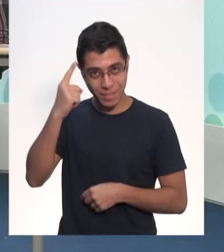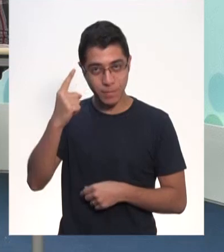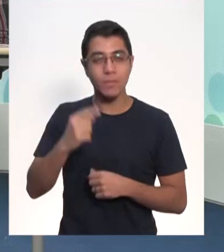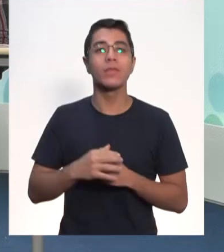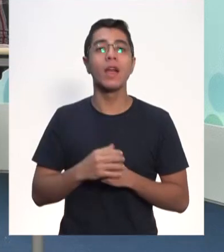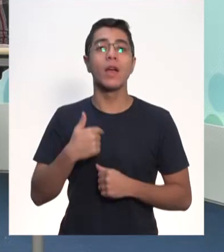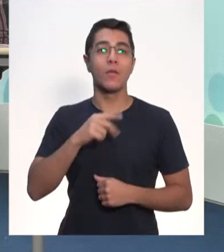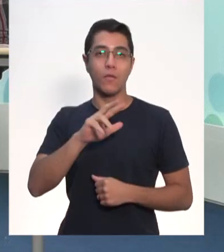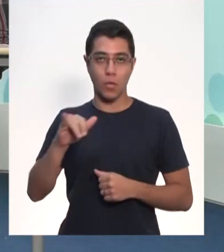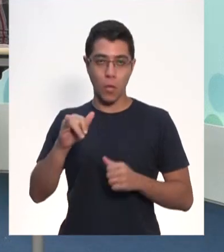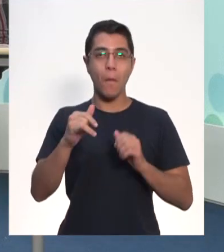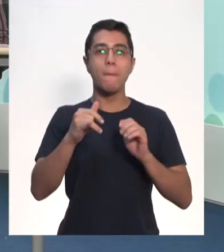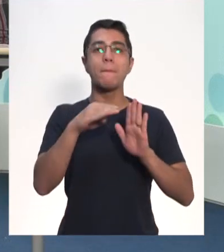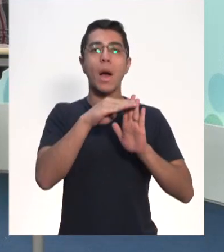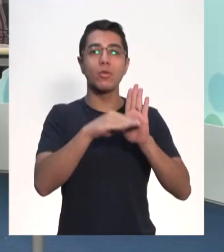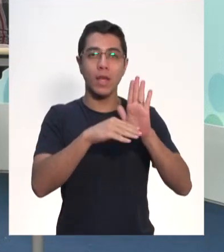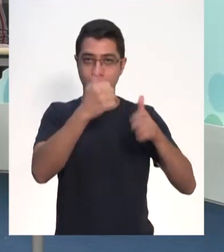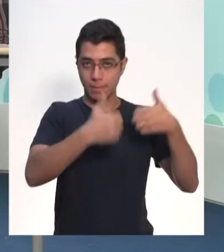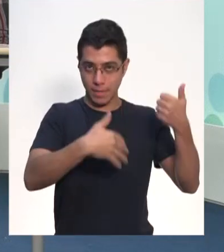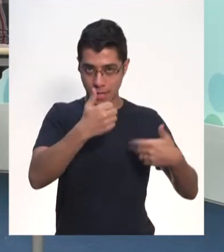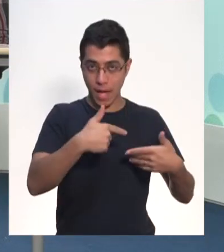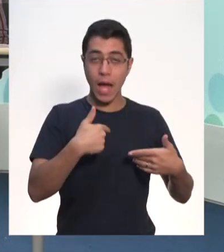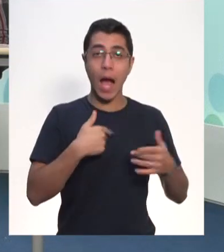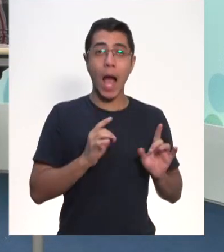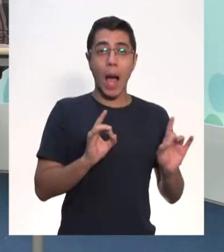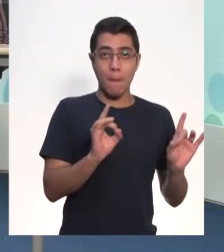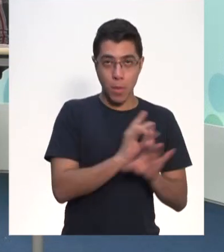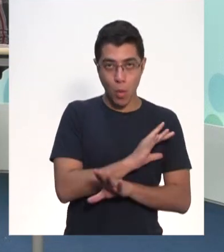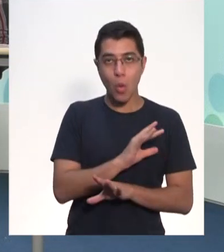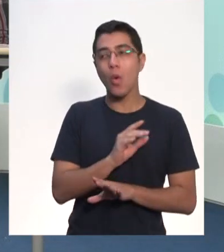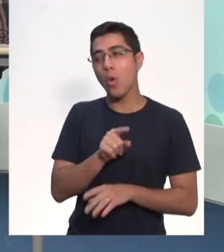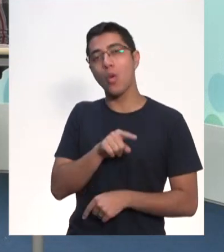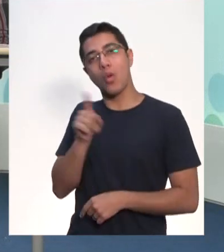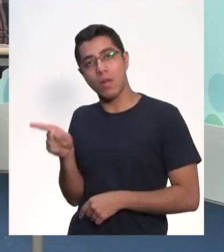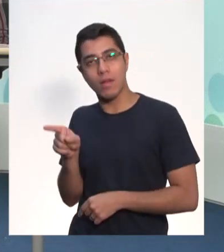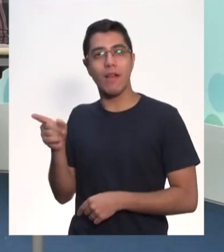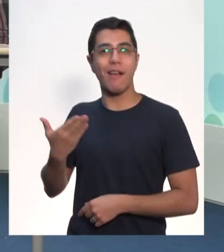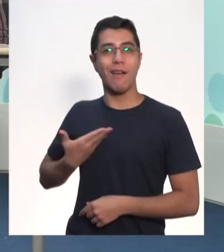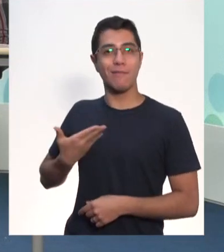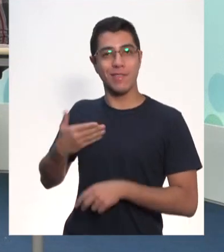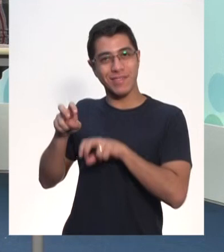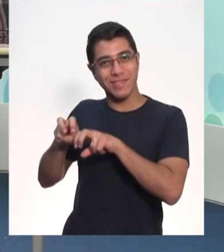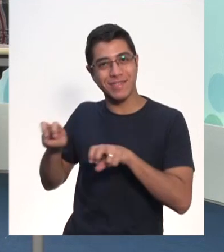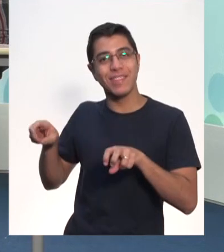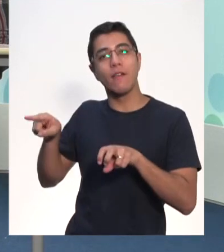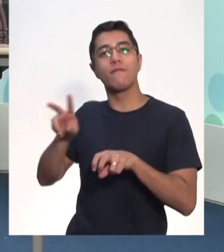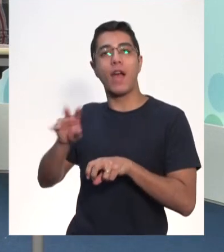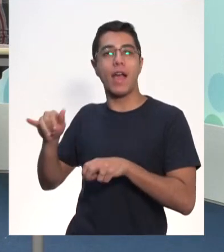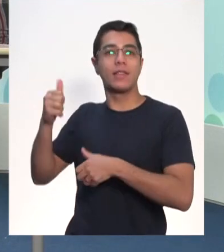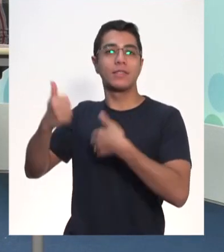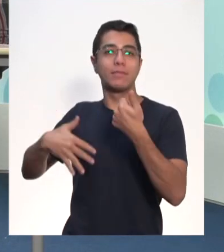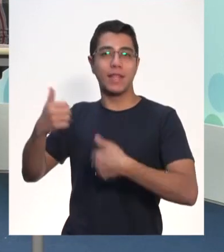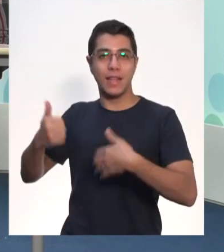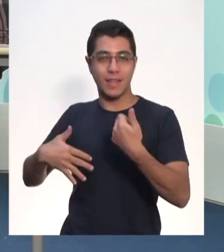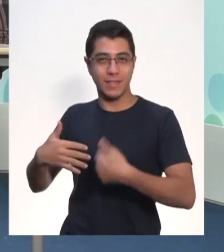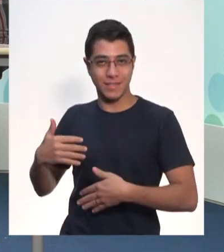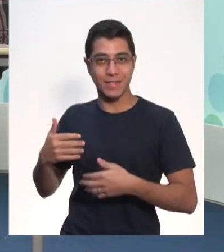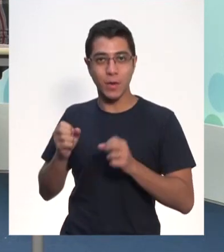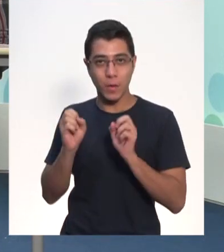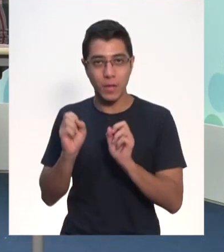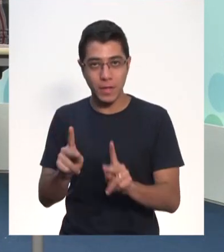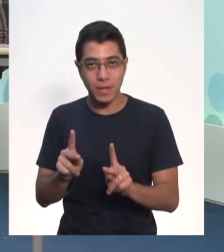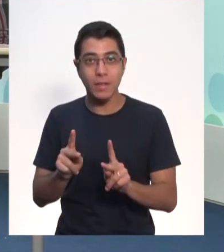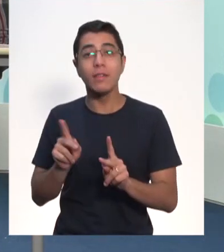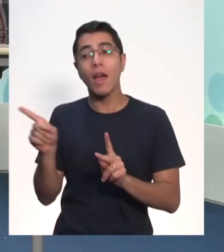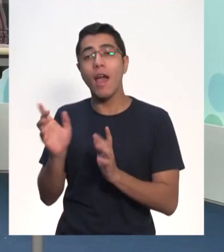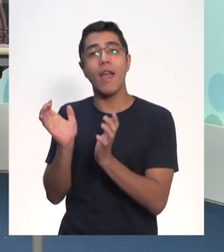meus amigos, para eles falarem um pouquinho desse trabalho bacana aí que as equipes realizaram, justamente para auxiliar aí os